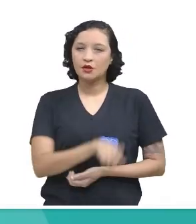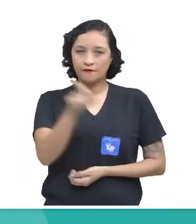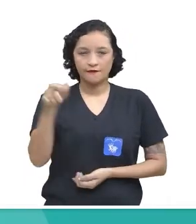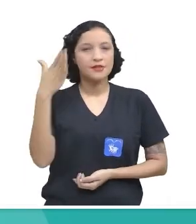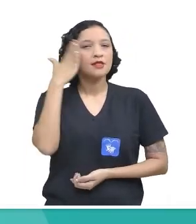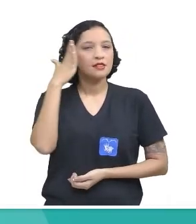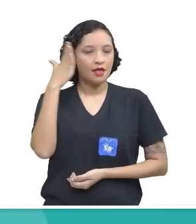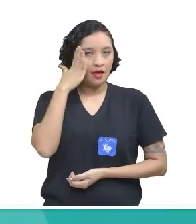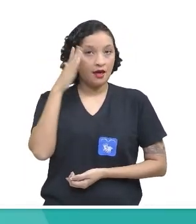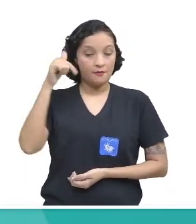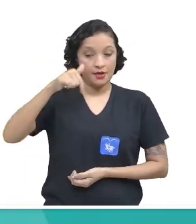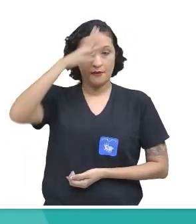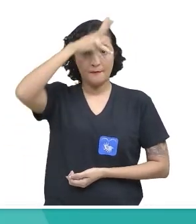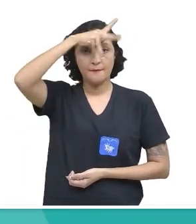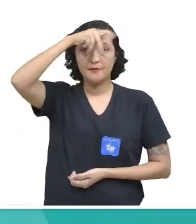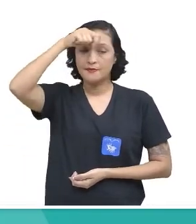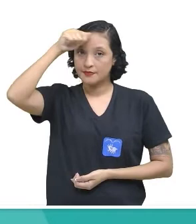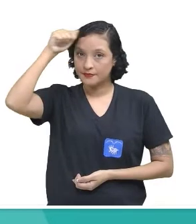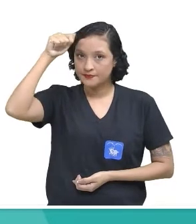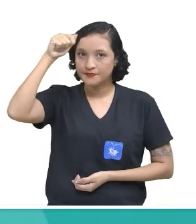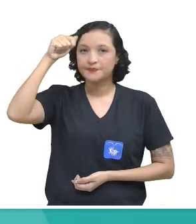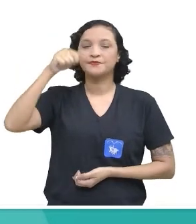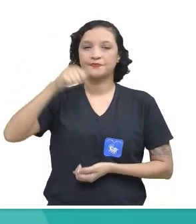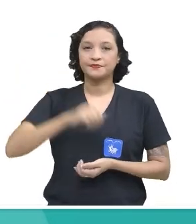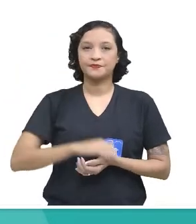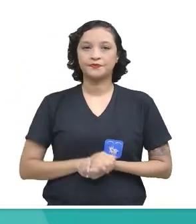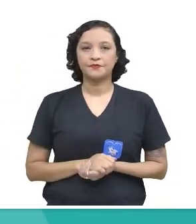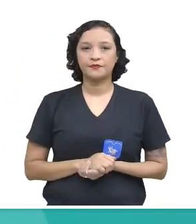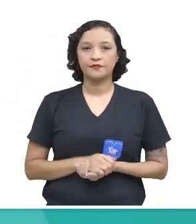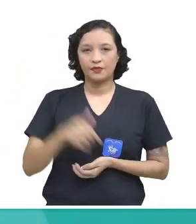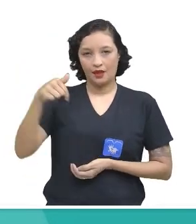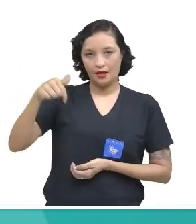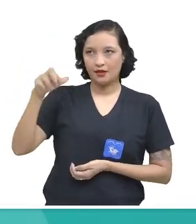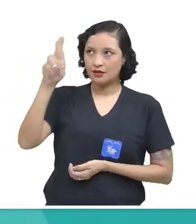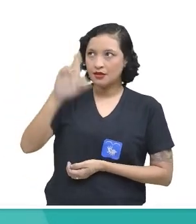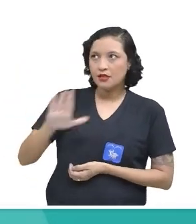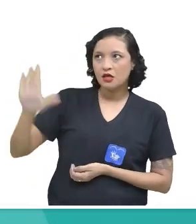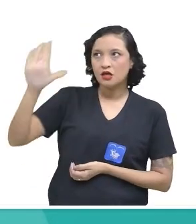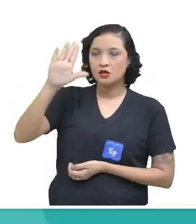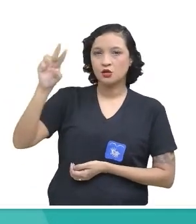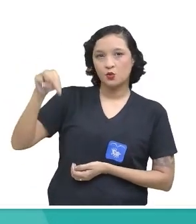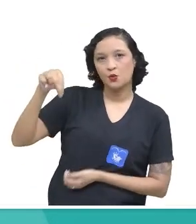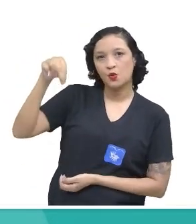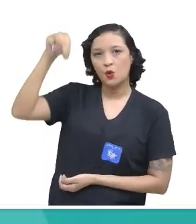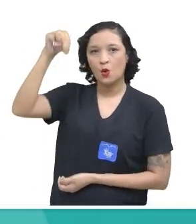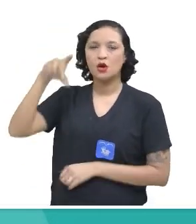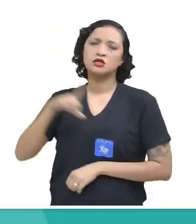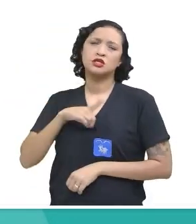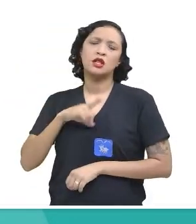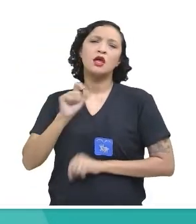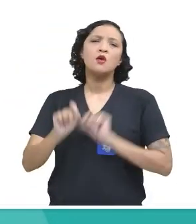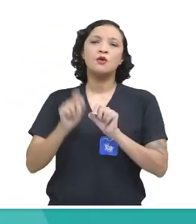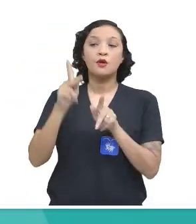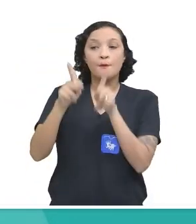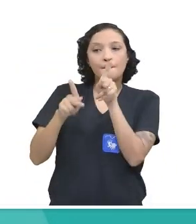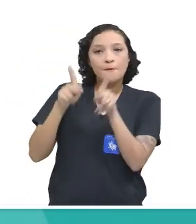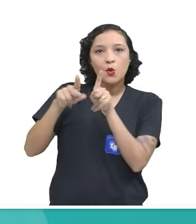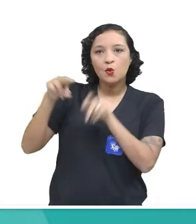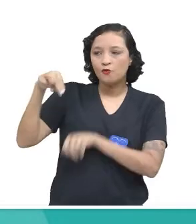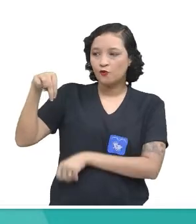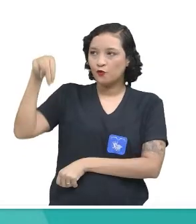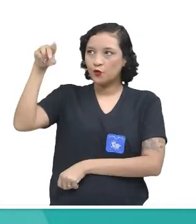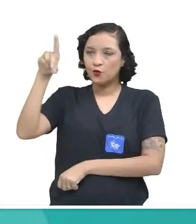né, Manaus, aqui no norte, muitos nordestinos vieram para cá e trouxeram